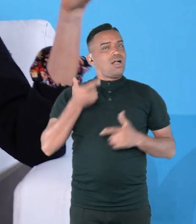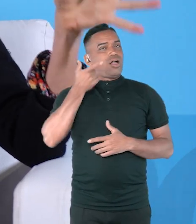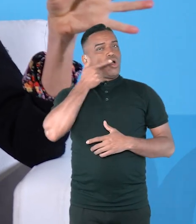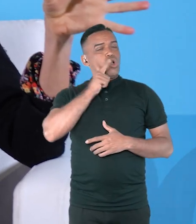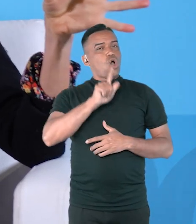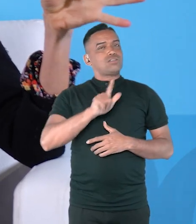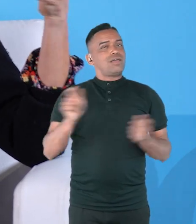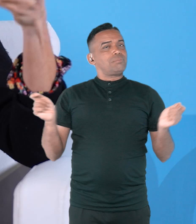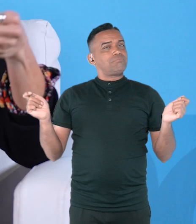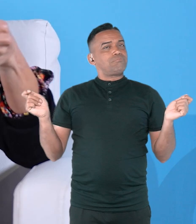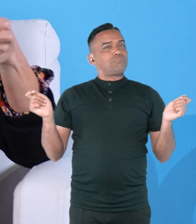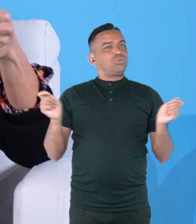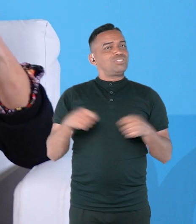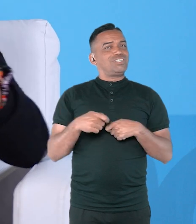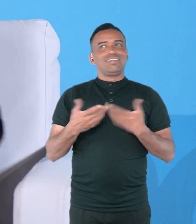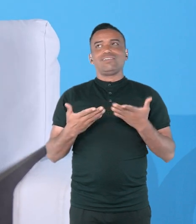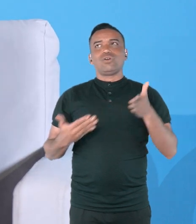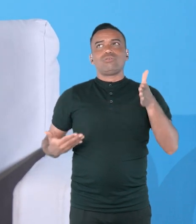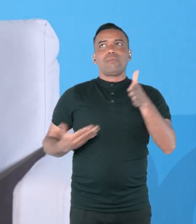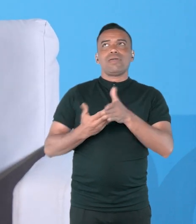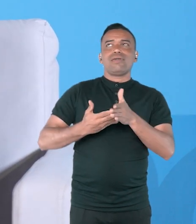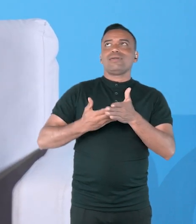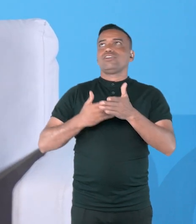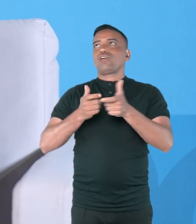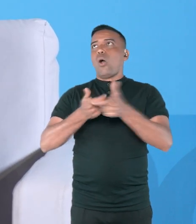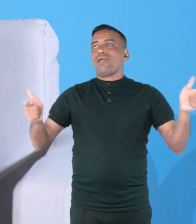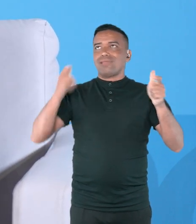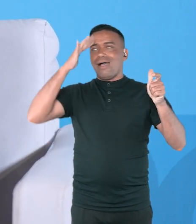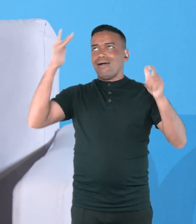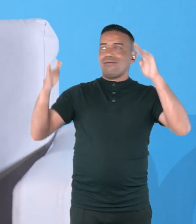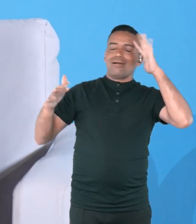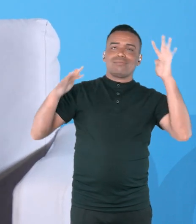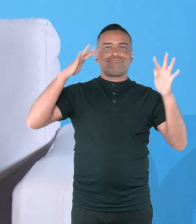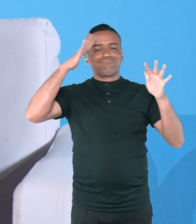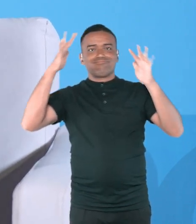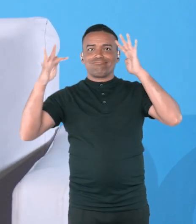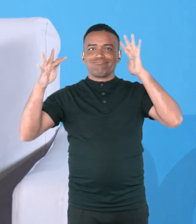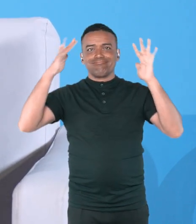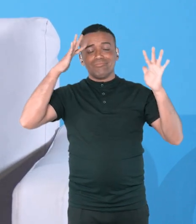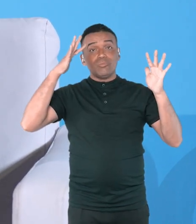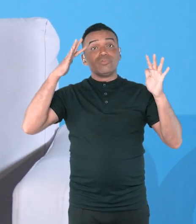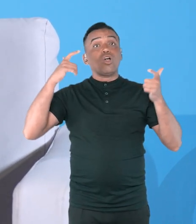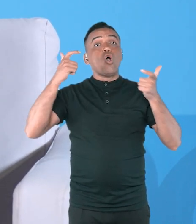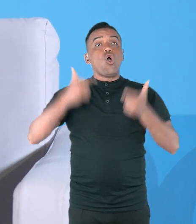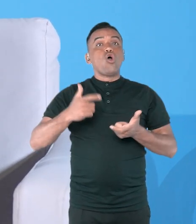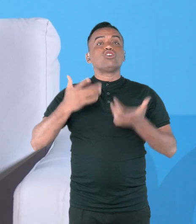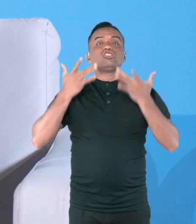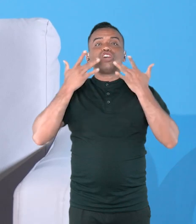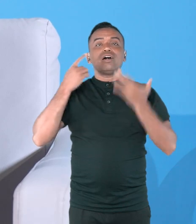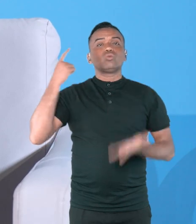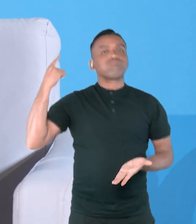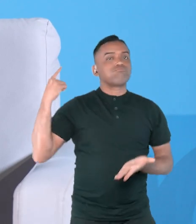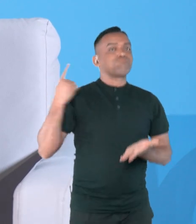consegue esticar o possível às fronteiras do impossível. Onde a gente ainda faz esse